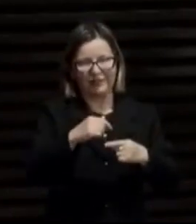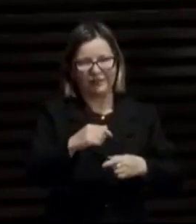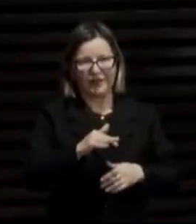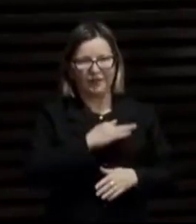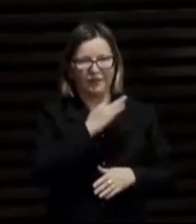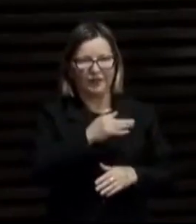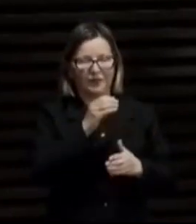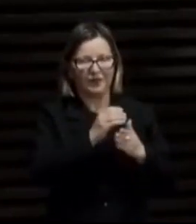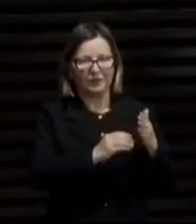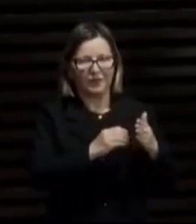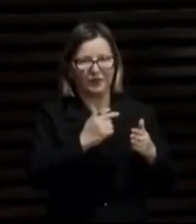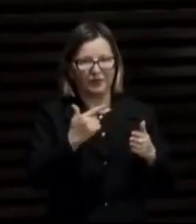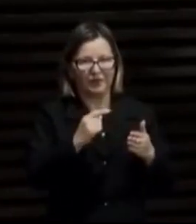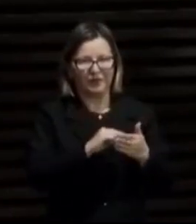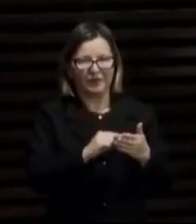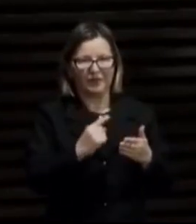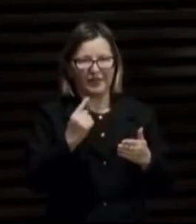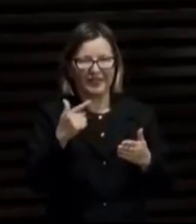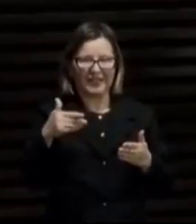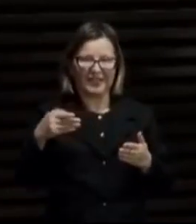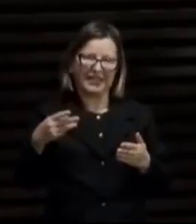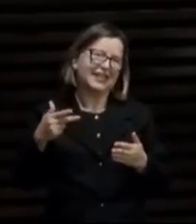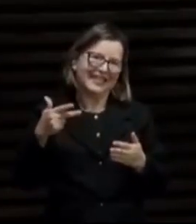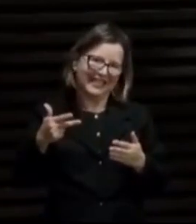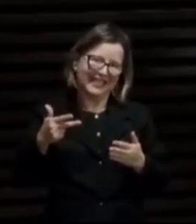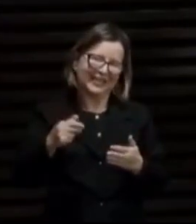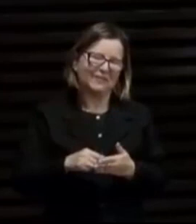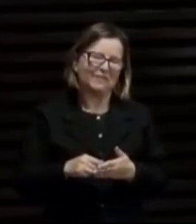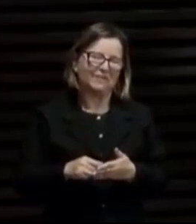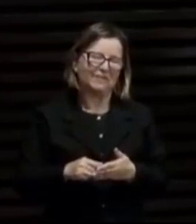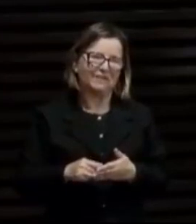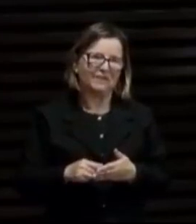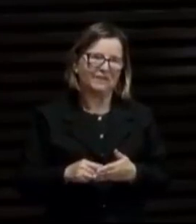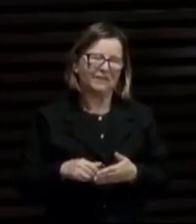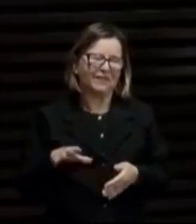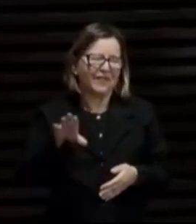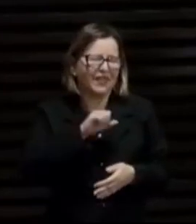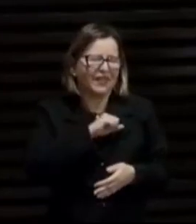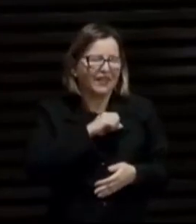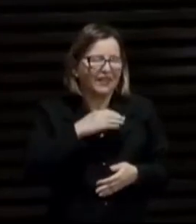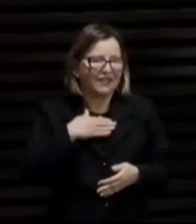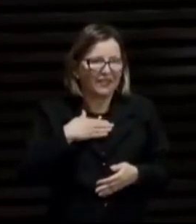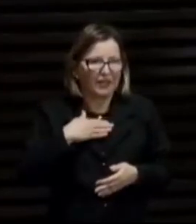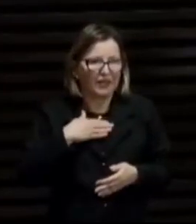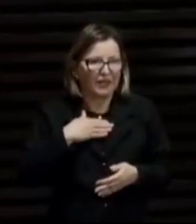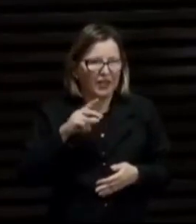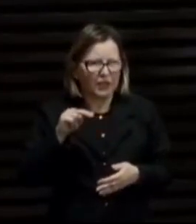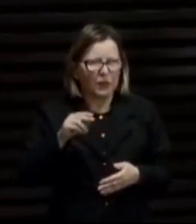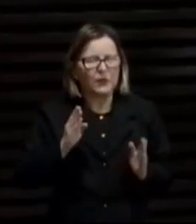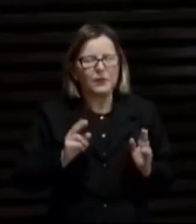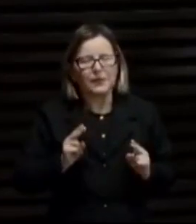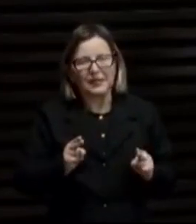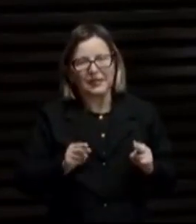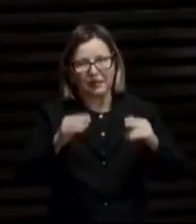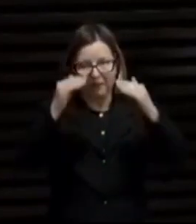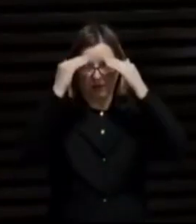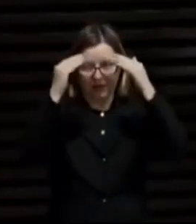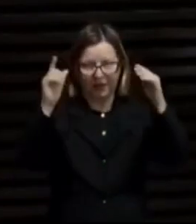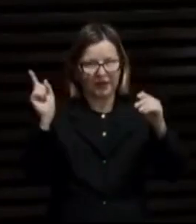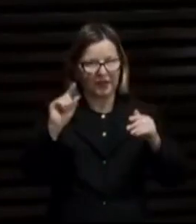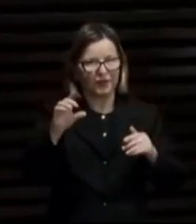juntos? Assim, pois, amados meus, como sempre obedecestes, não só na